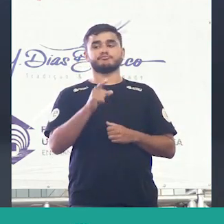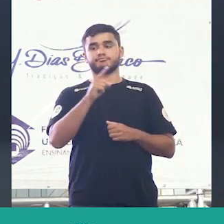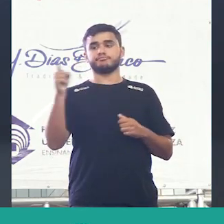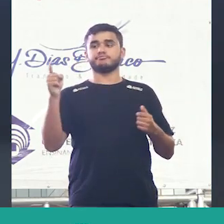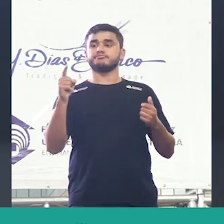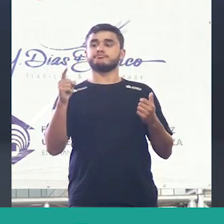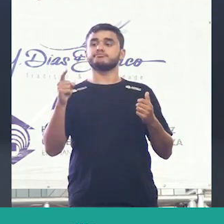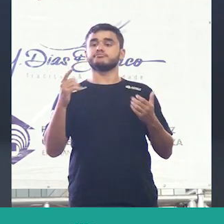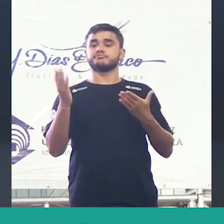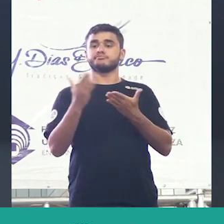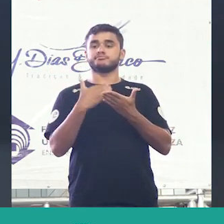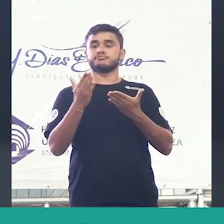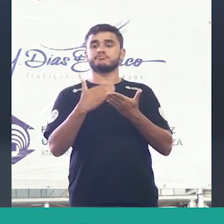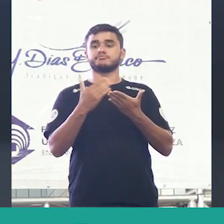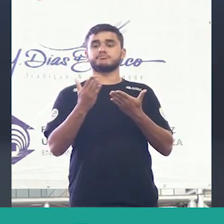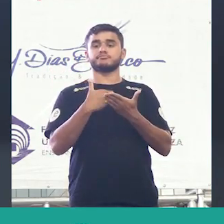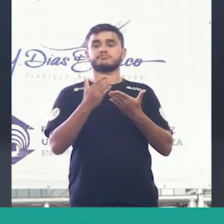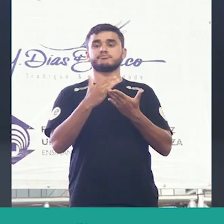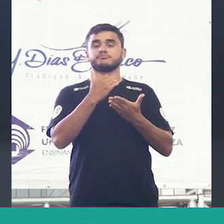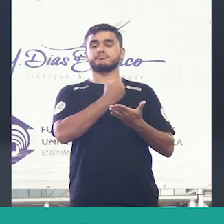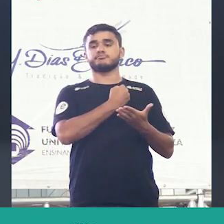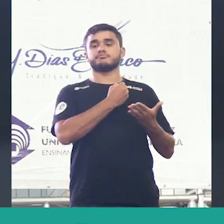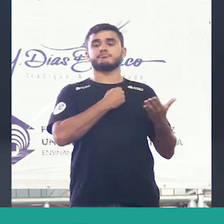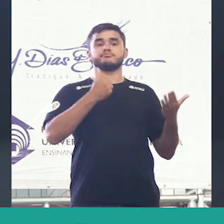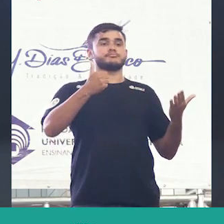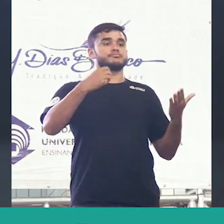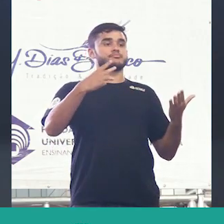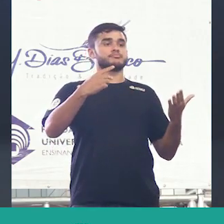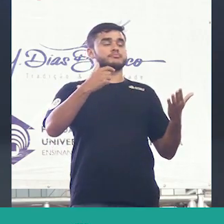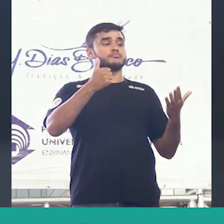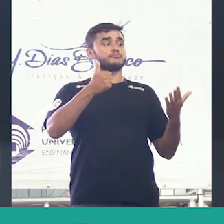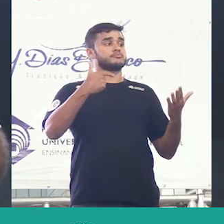Todos na página 123.